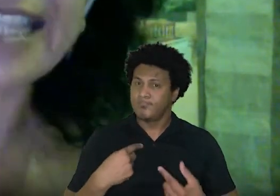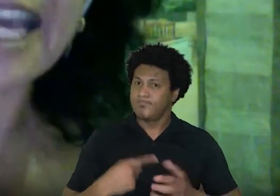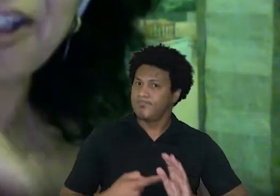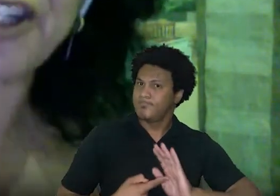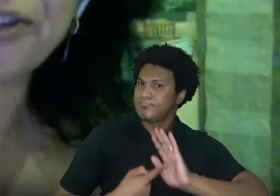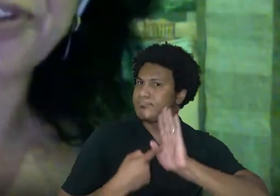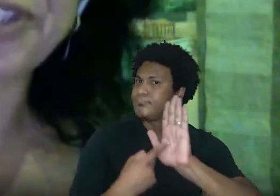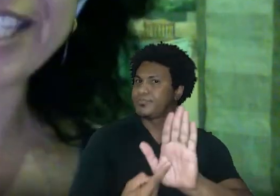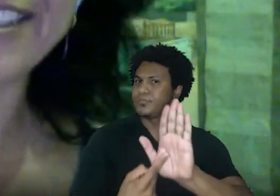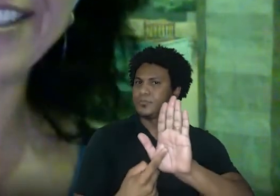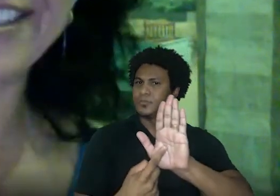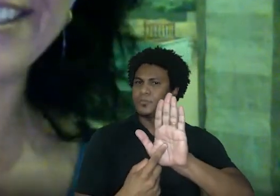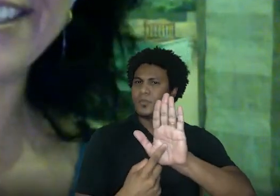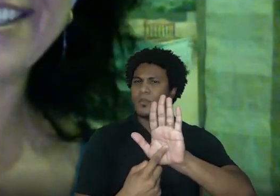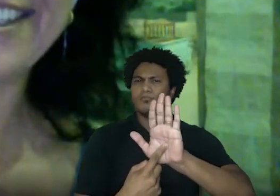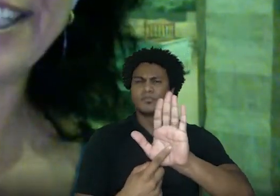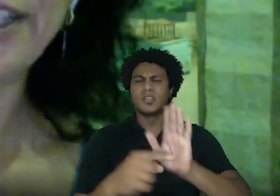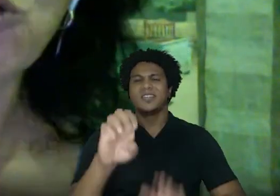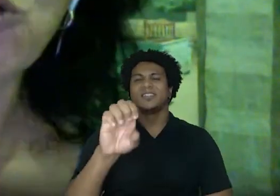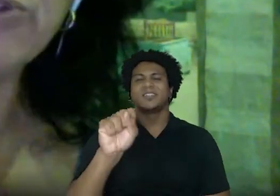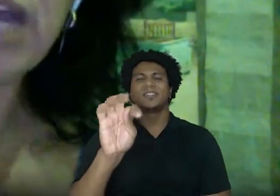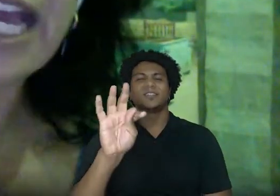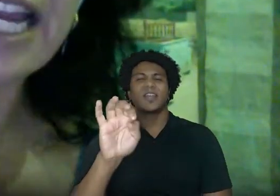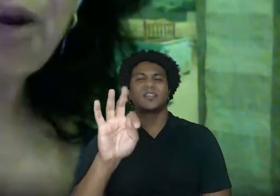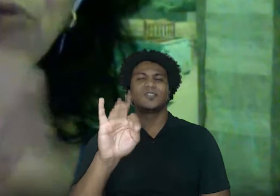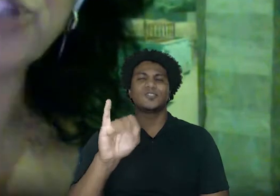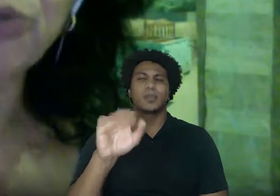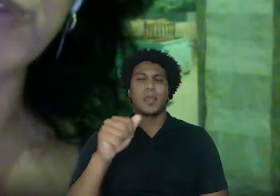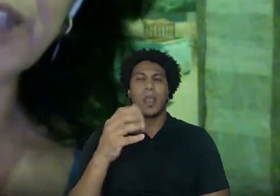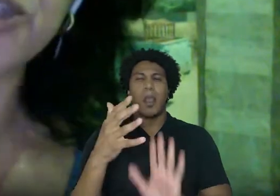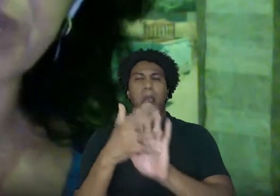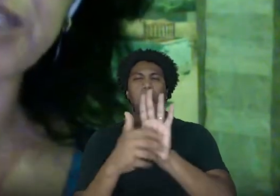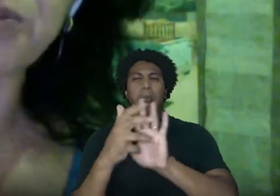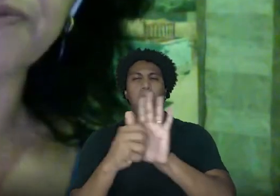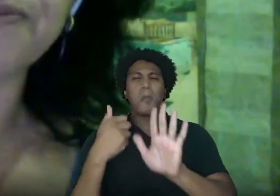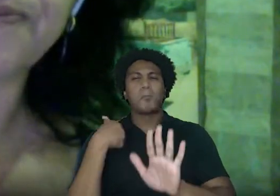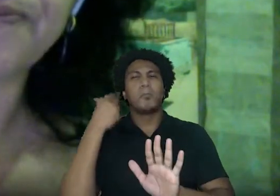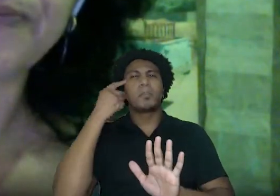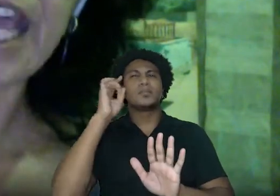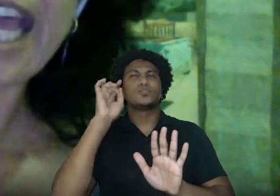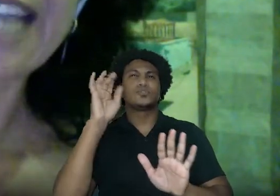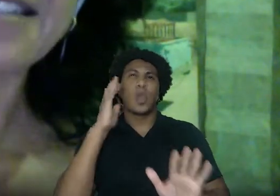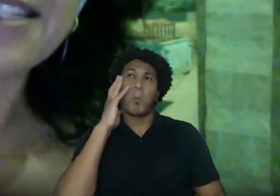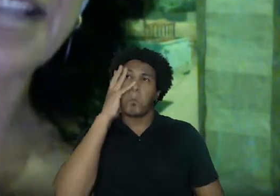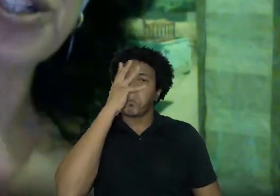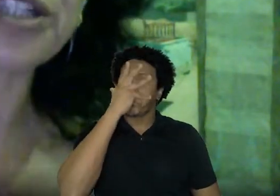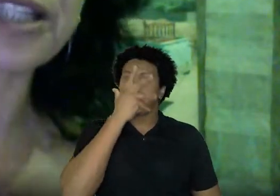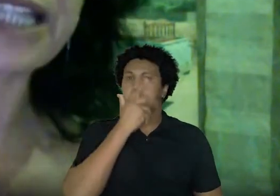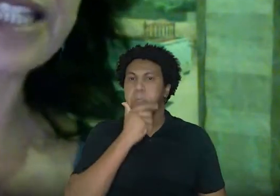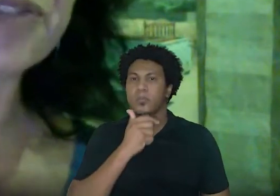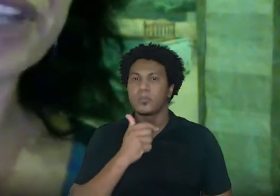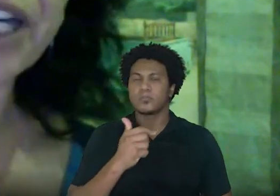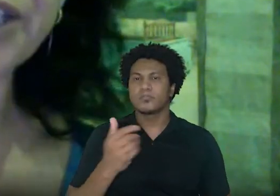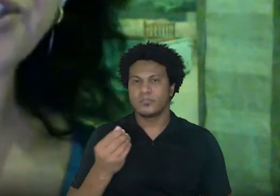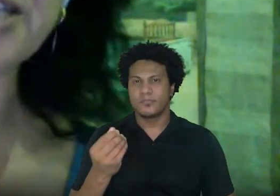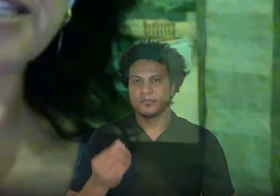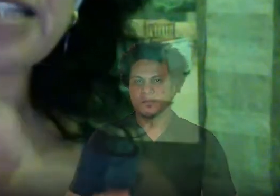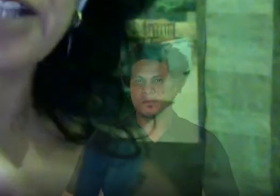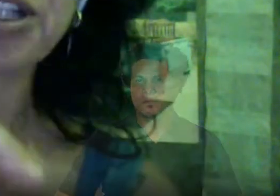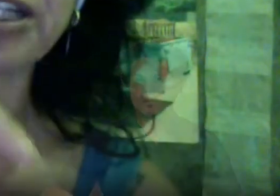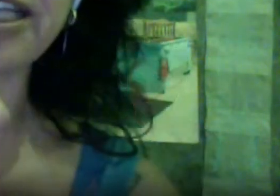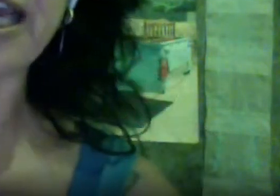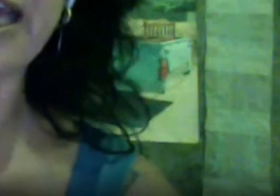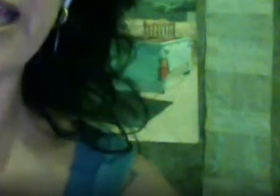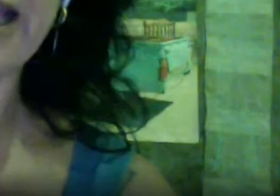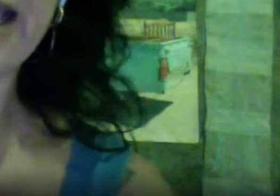na estética de vocês. E o quanto ela é constituinte mesmo. Essa estética que é desviante, essa